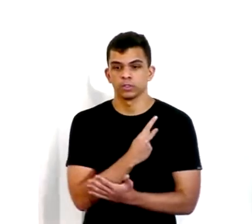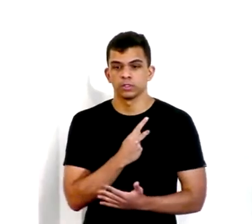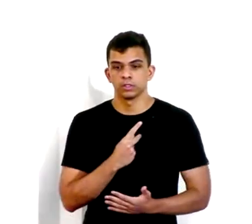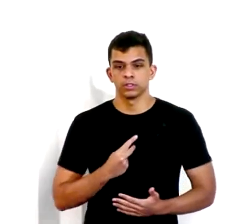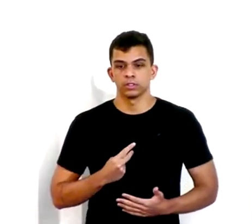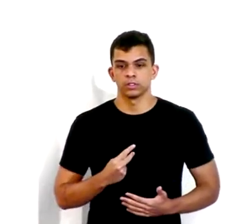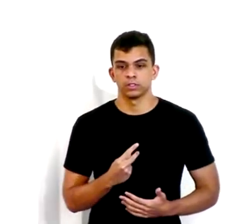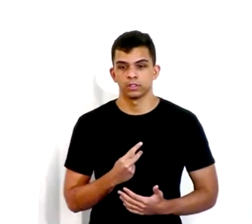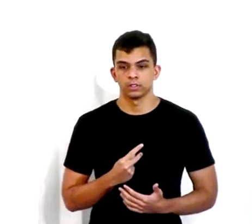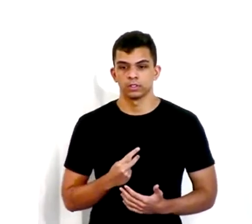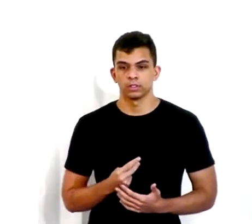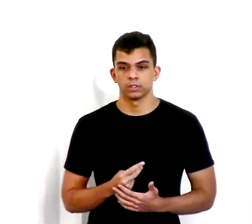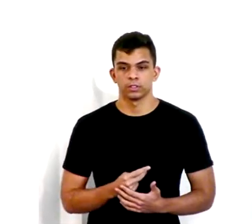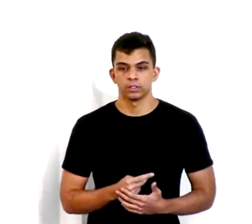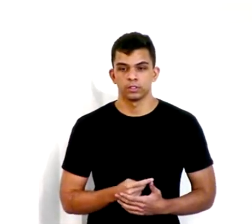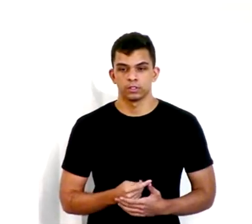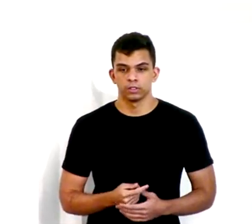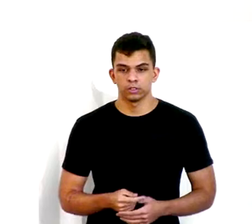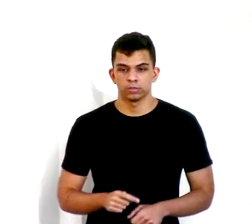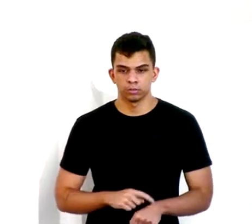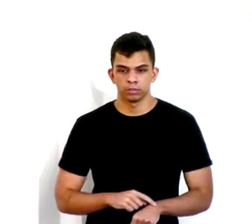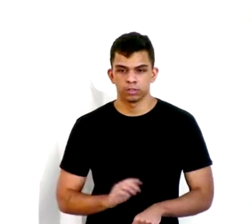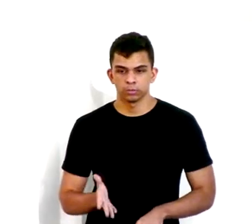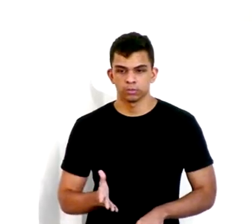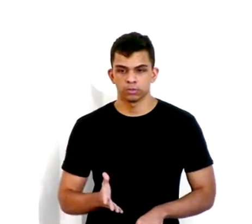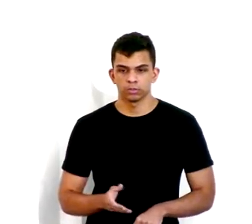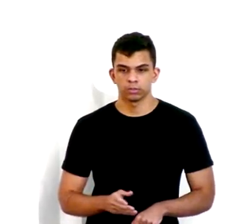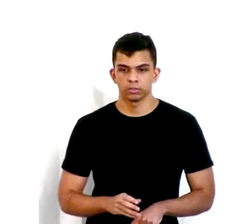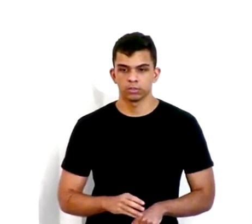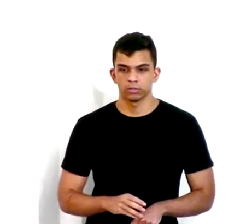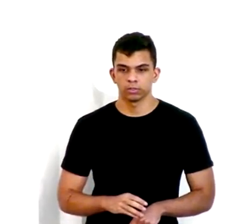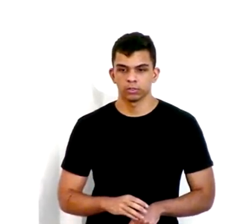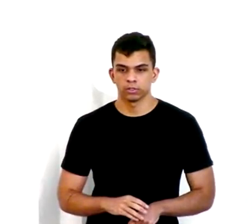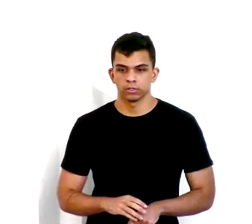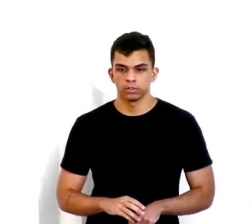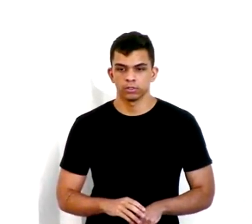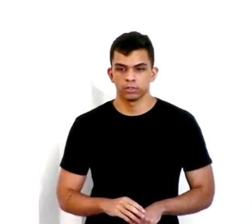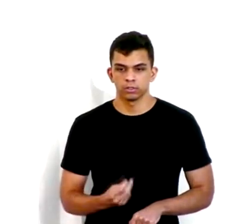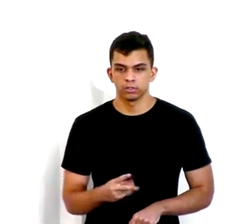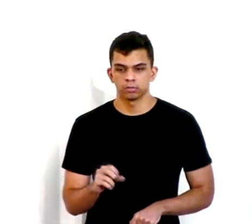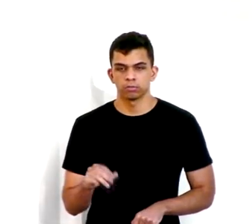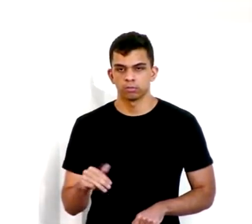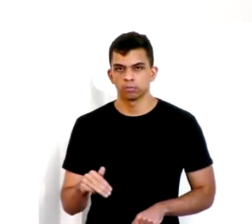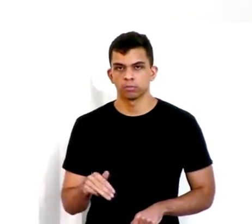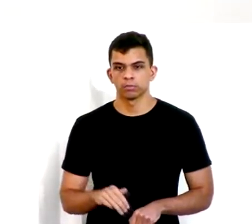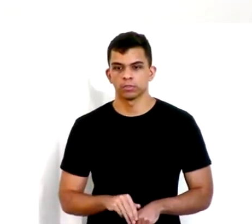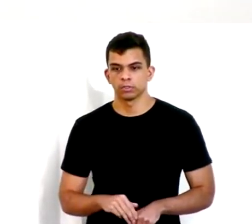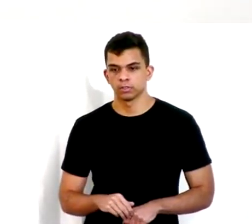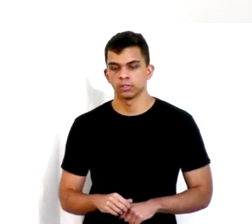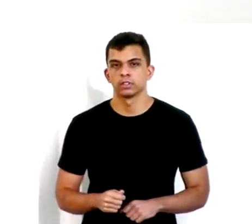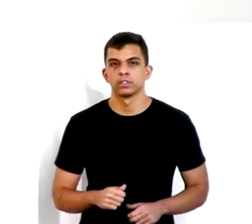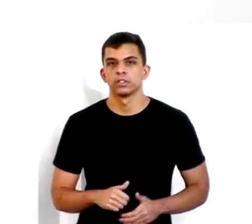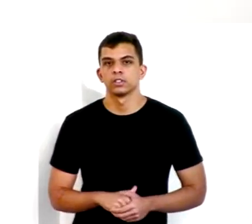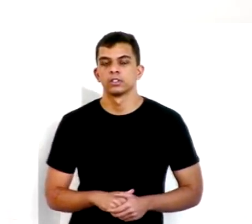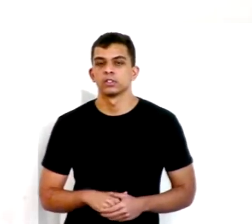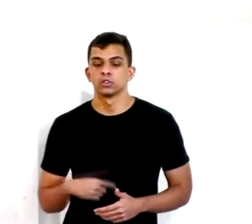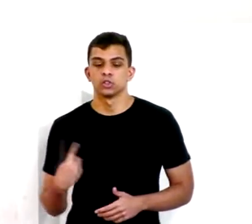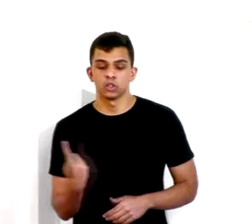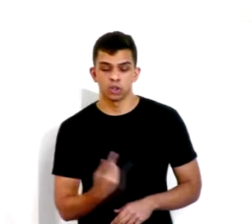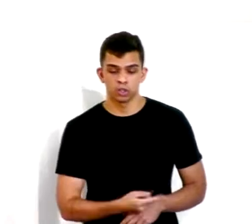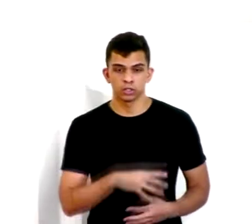que nós cometemos na vida. Mas nós podemos sofrer porque simplesmente estamos num mundo